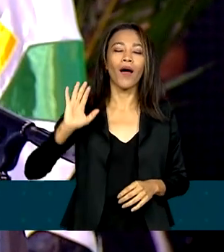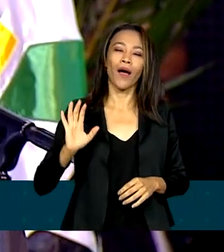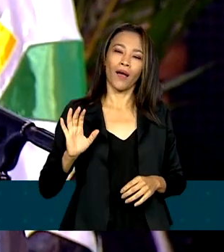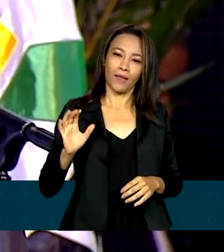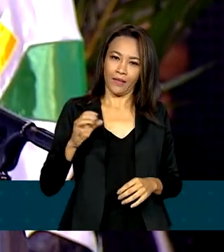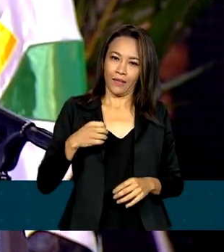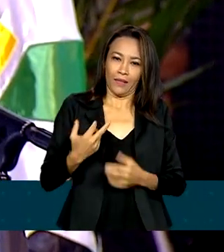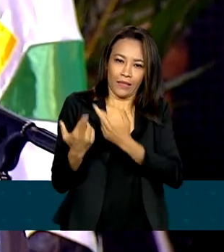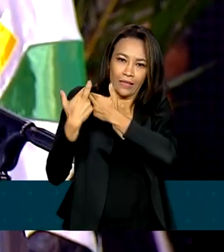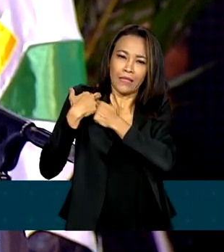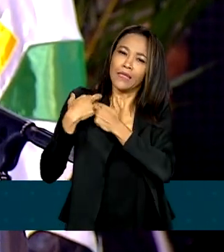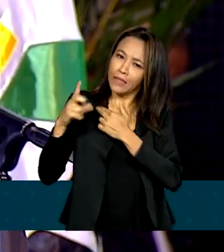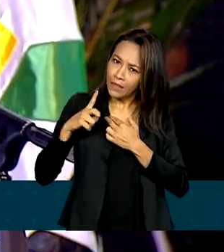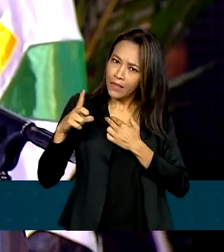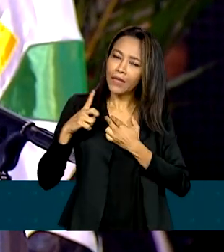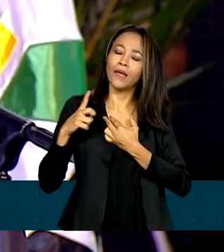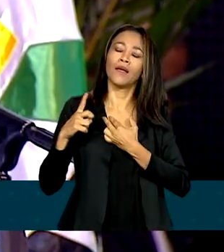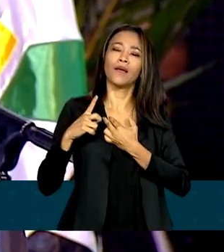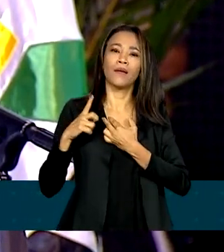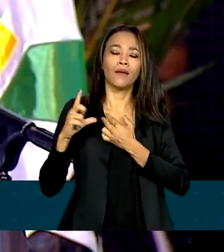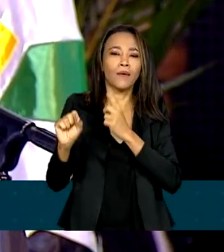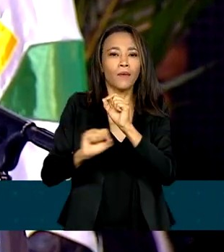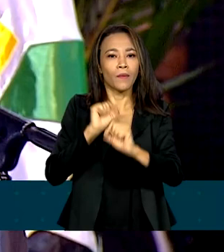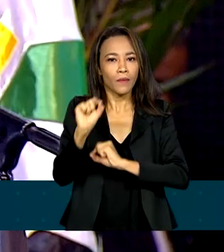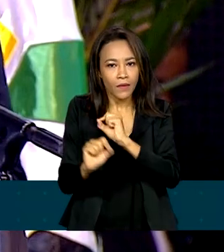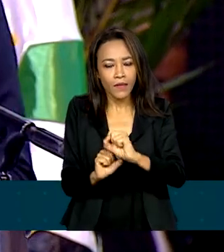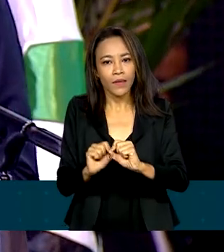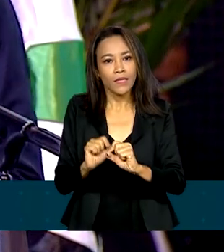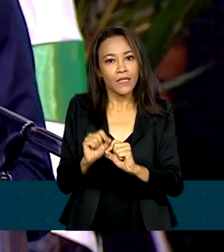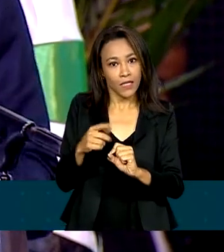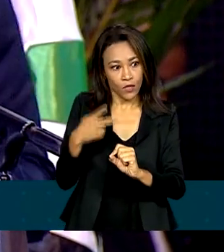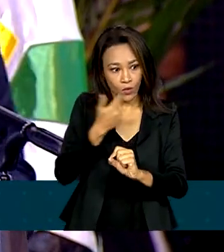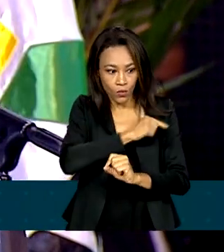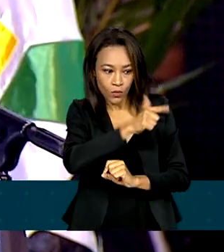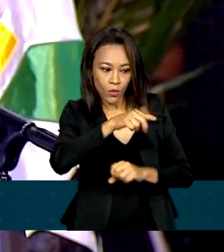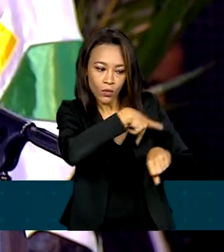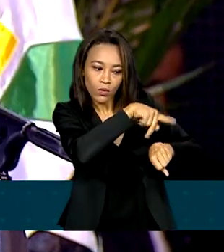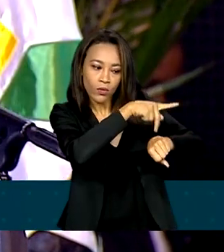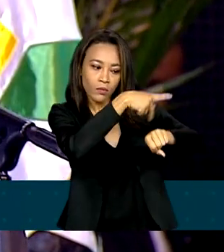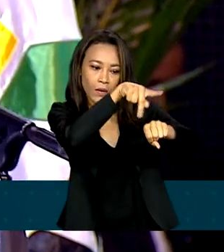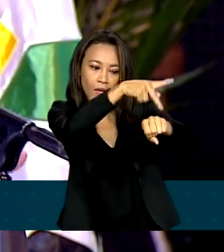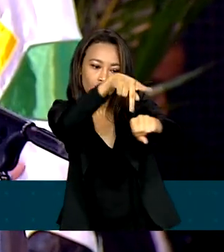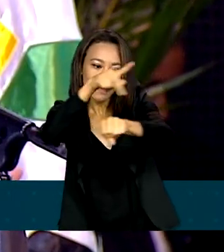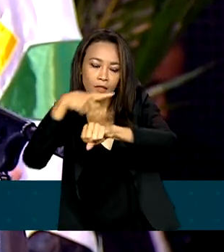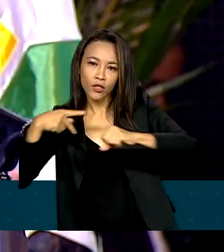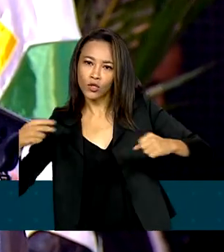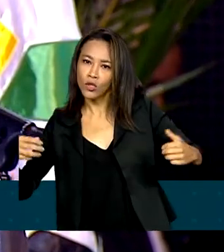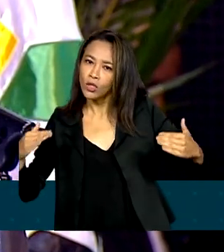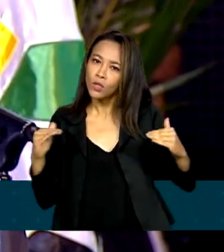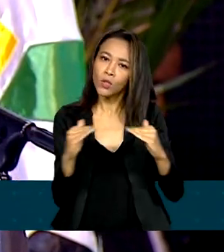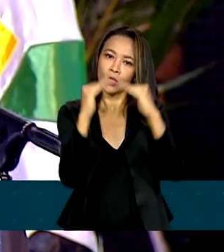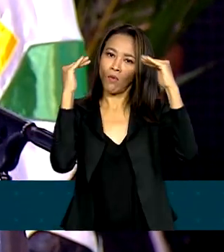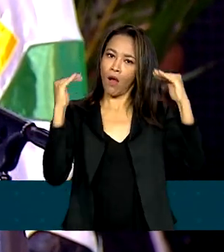ter a responsabilidade de fazer com que os outros países cresçam junto